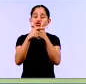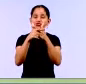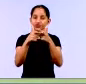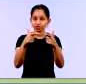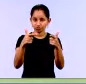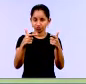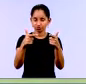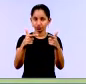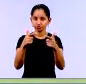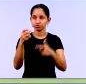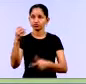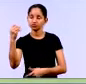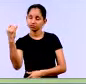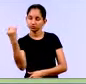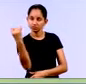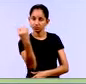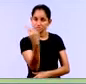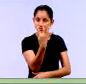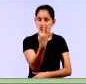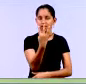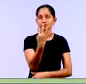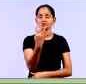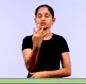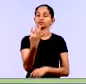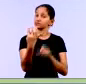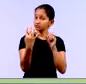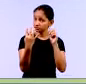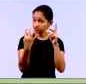dividi nos 4 trimestres.